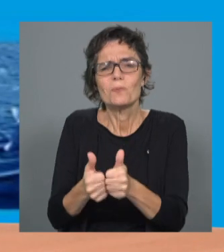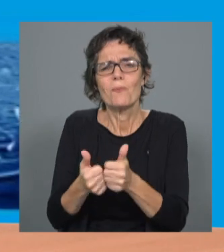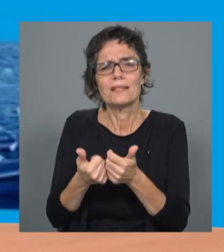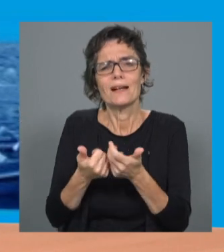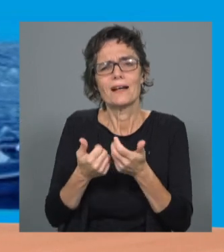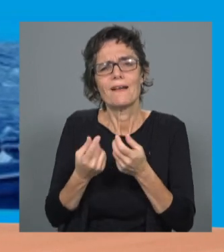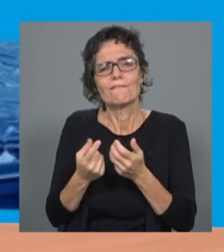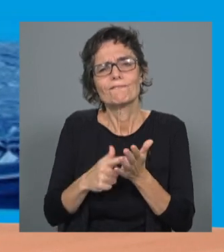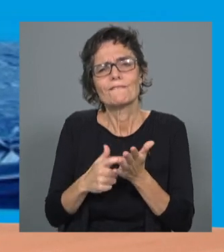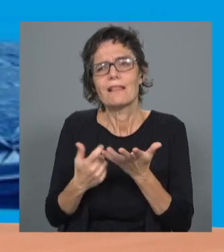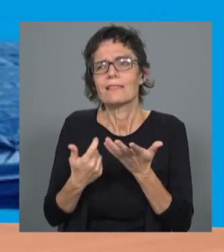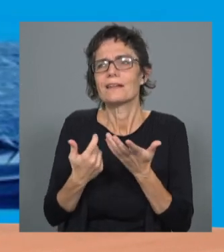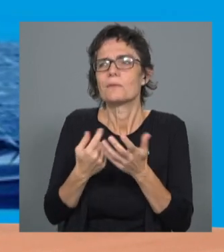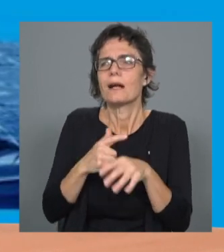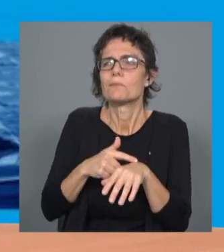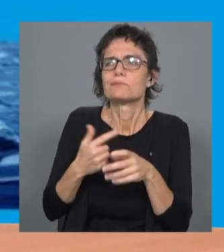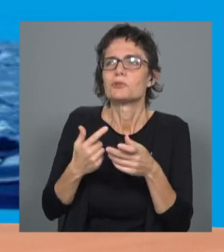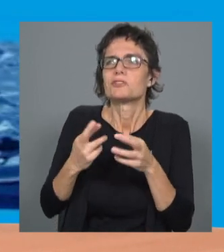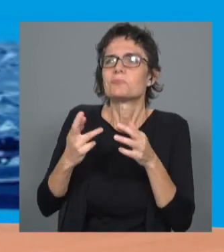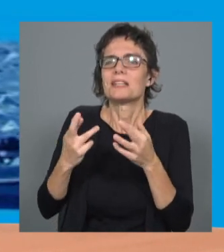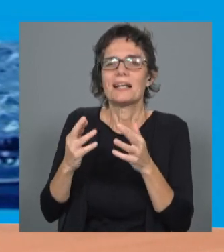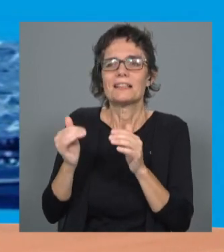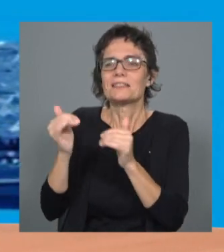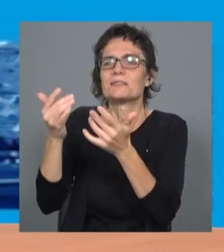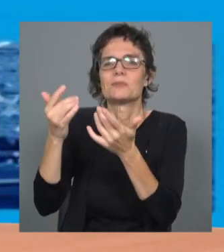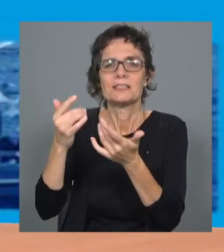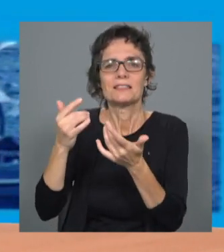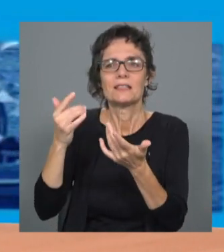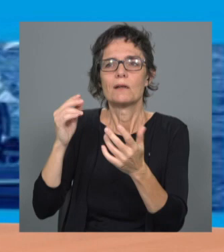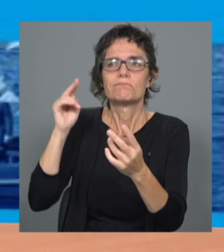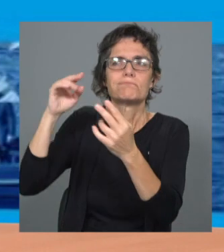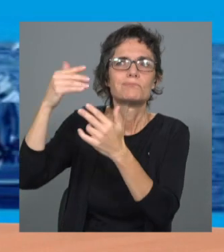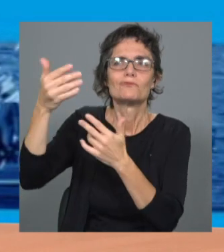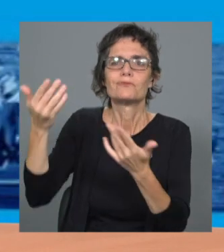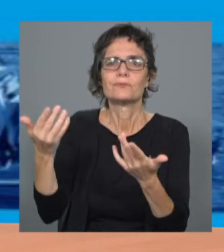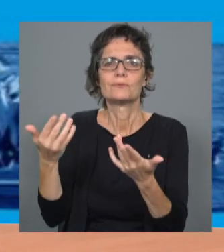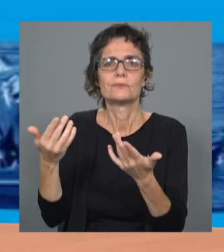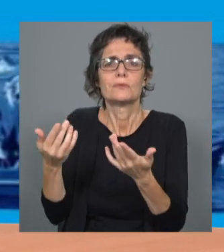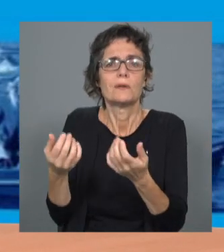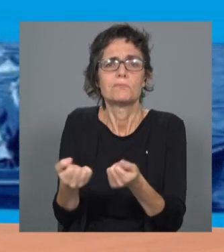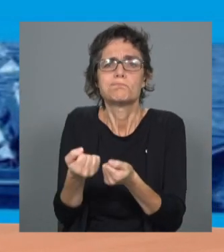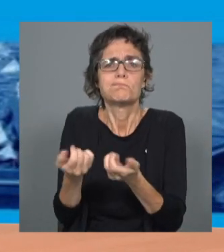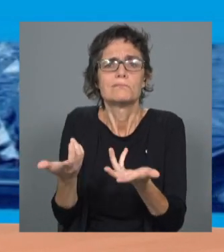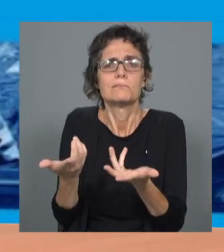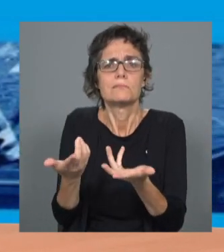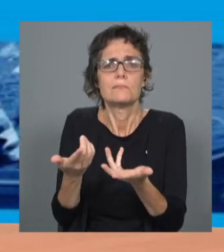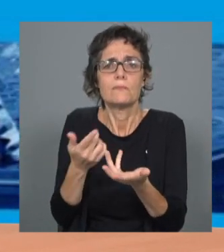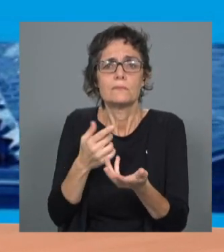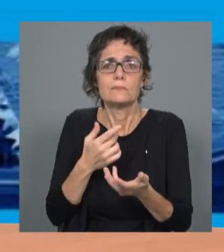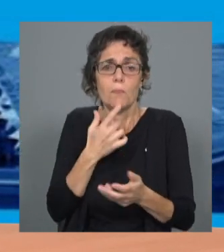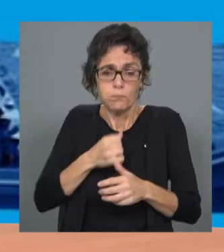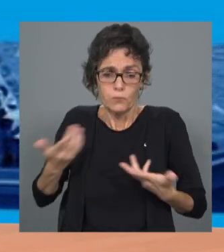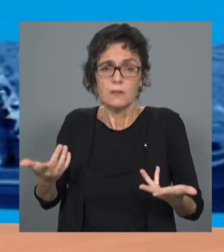possível, aquele momento de esperança também, não foi materializado, não foi possível, e isso foi muito